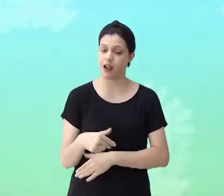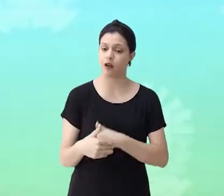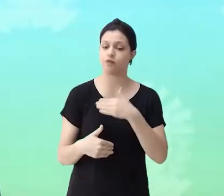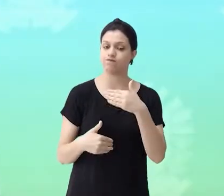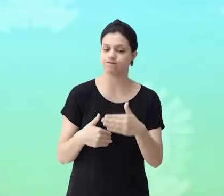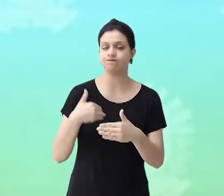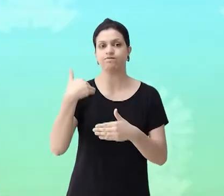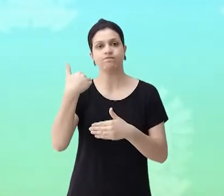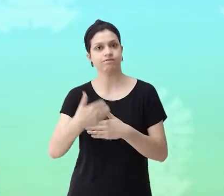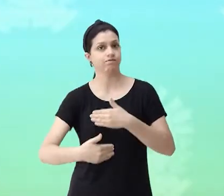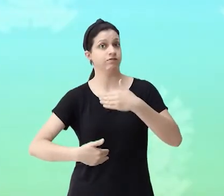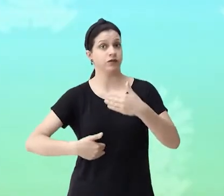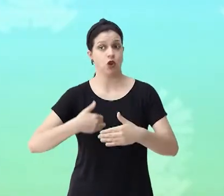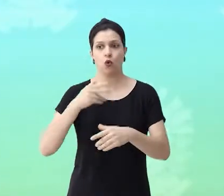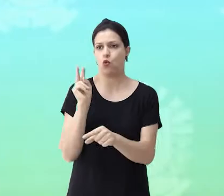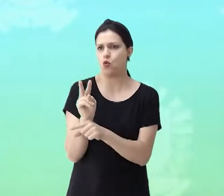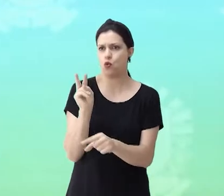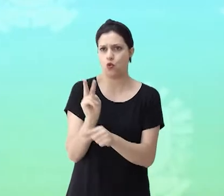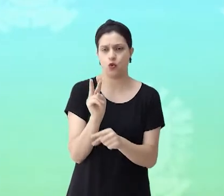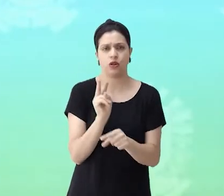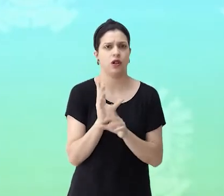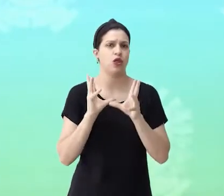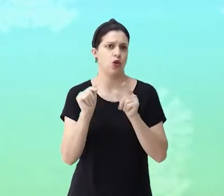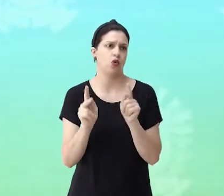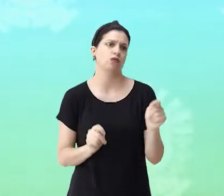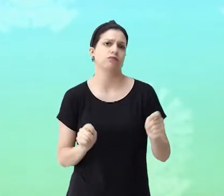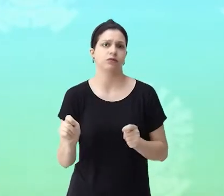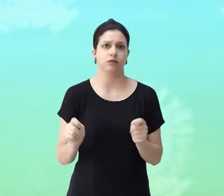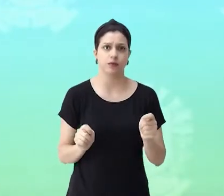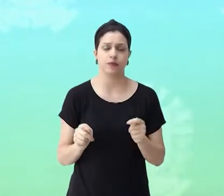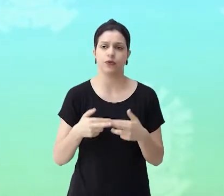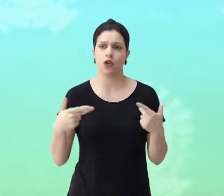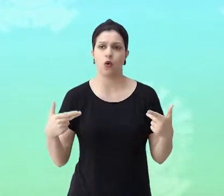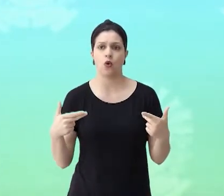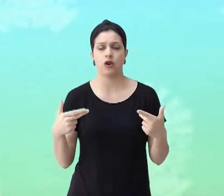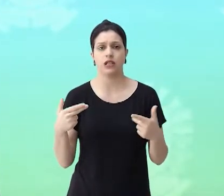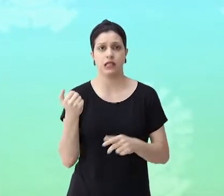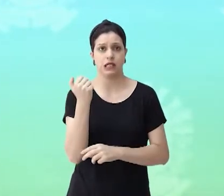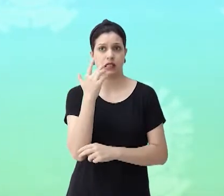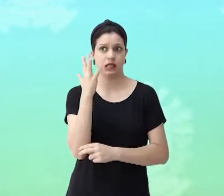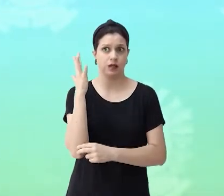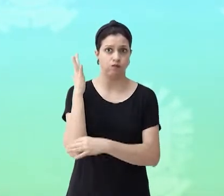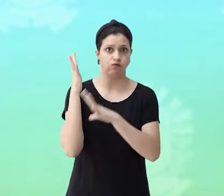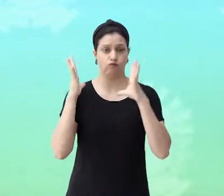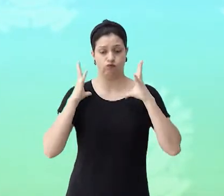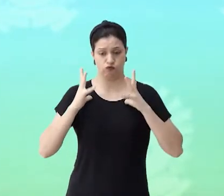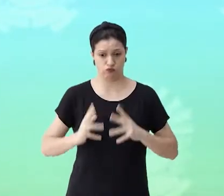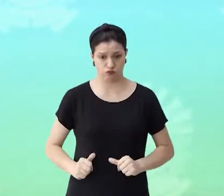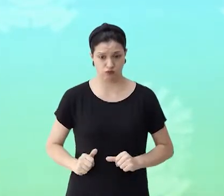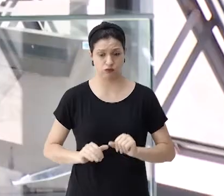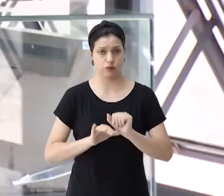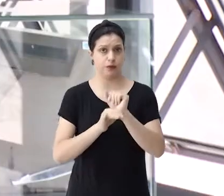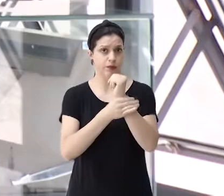Sul. É um processo gradativo, cuidando de todos esses parâmetros aí de biossegurança. Fica facultado